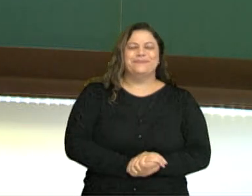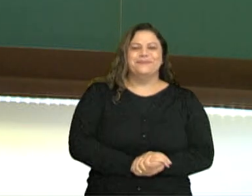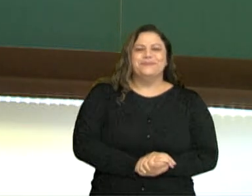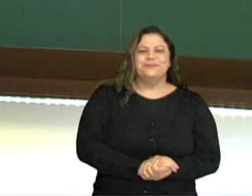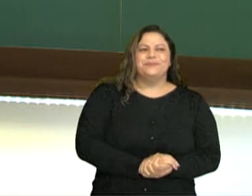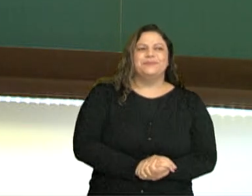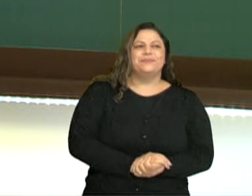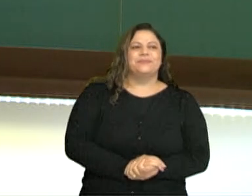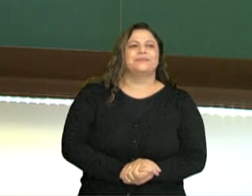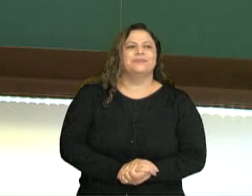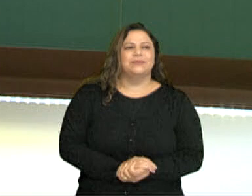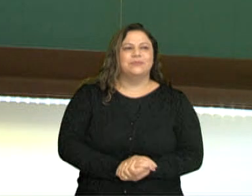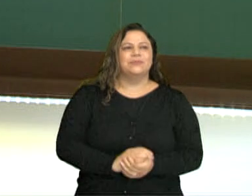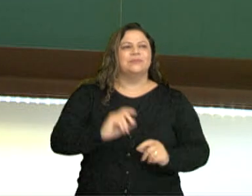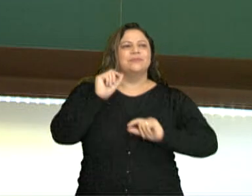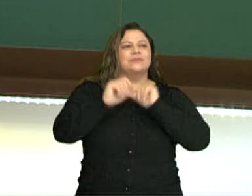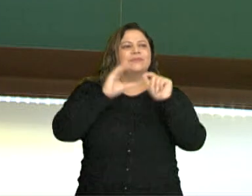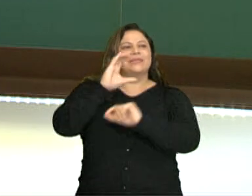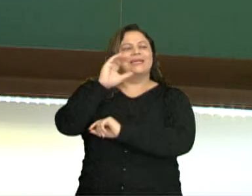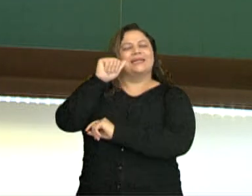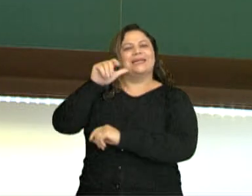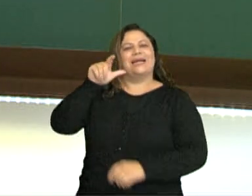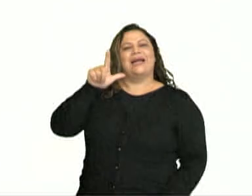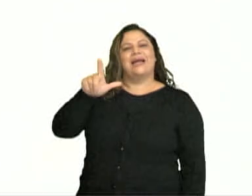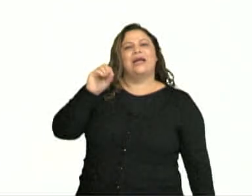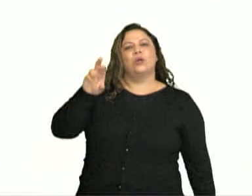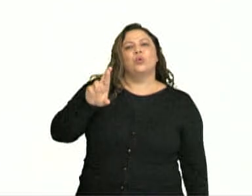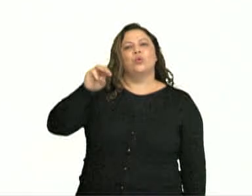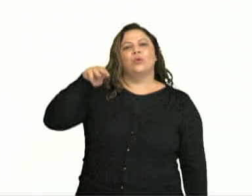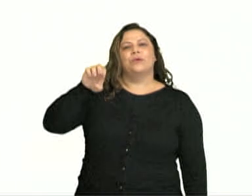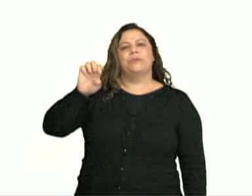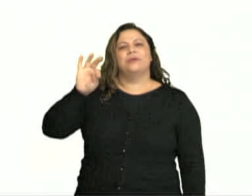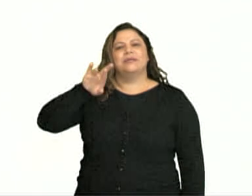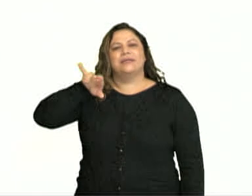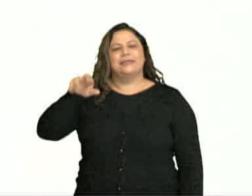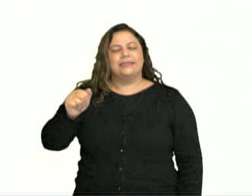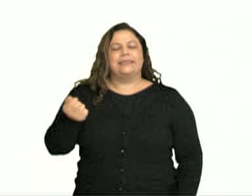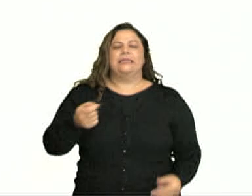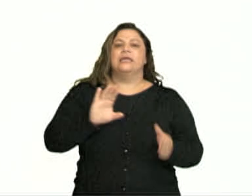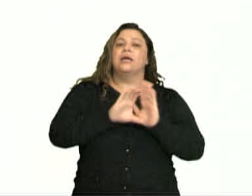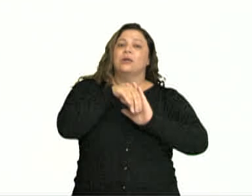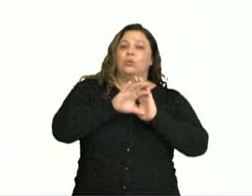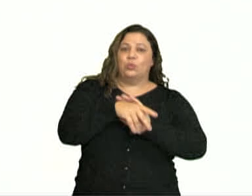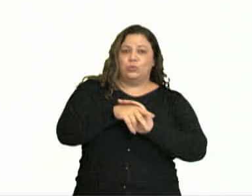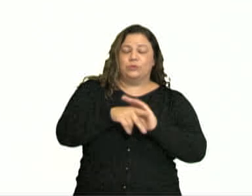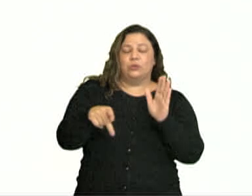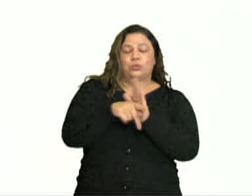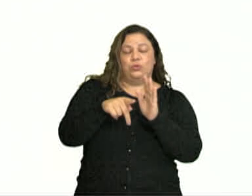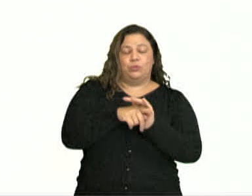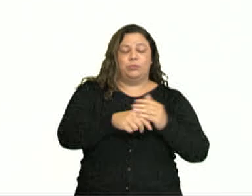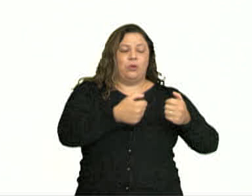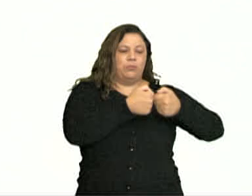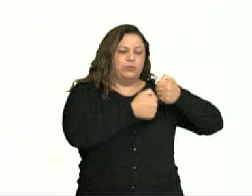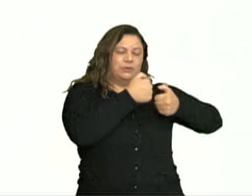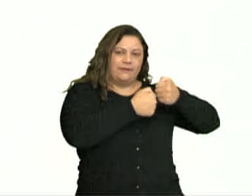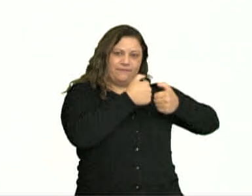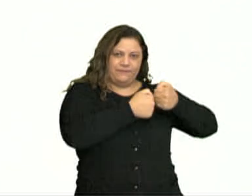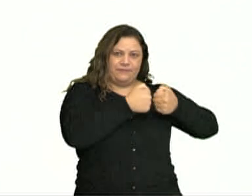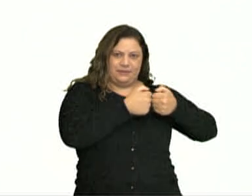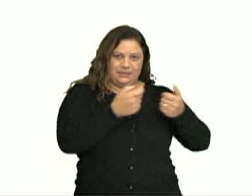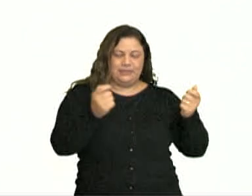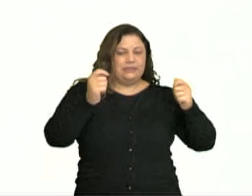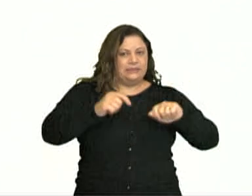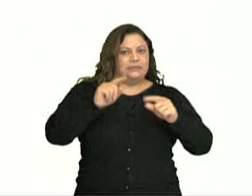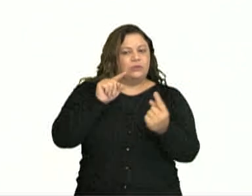Então, calorimetria. A calorimetria é um conceito que a termoquímica empresta da física e é definida como sendo